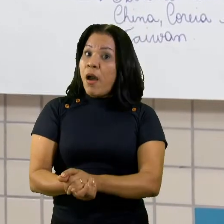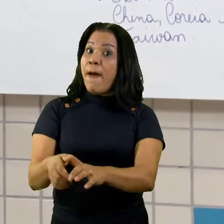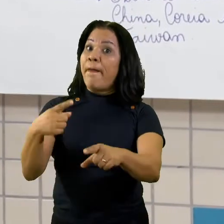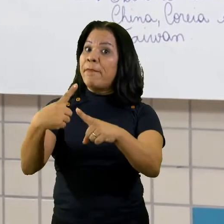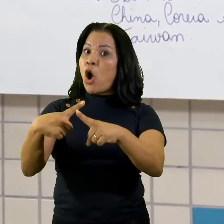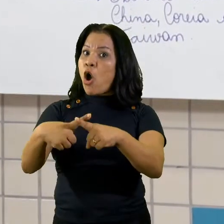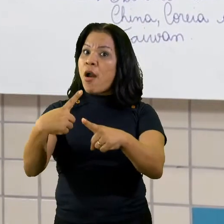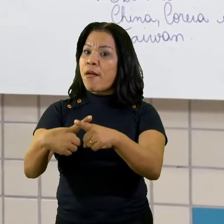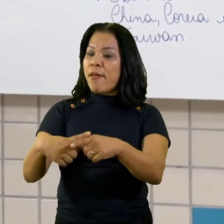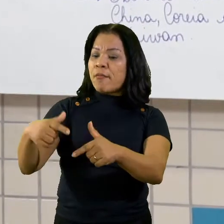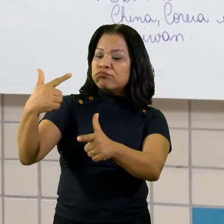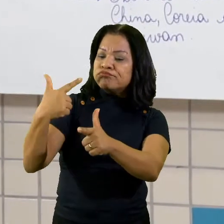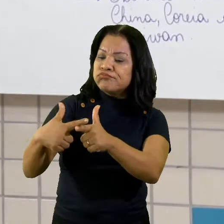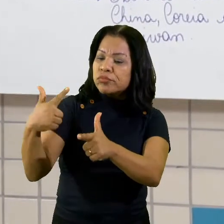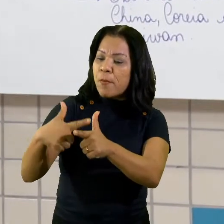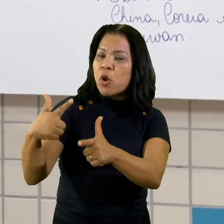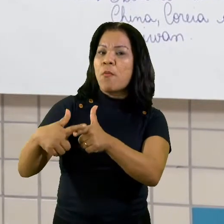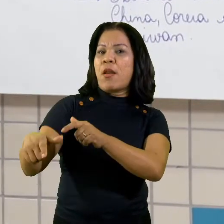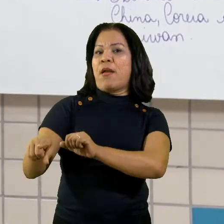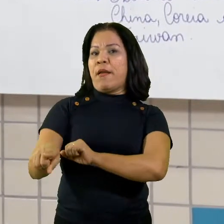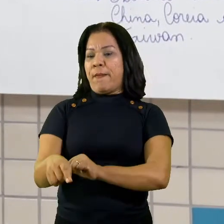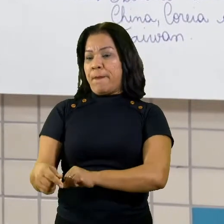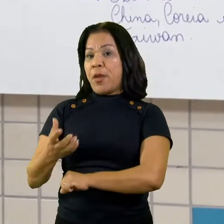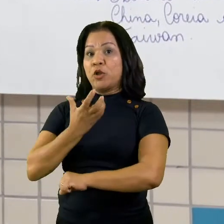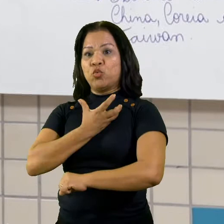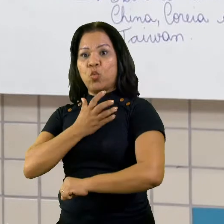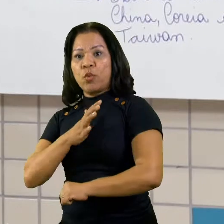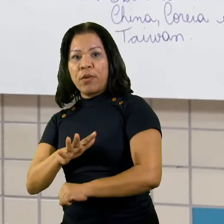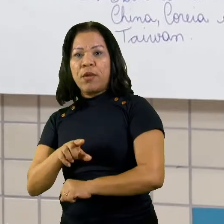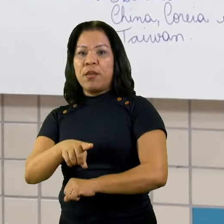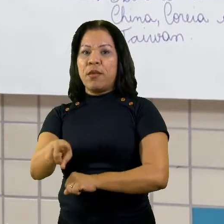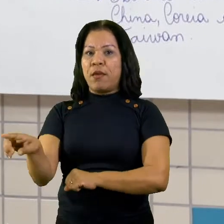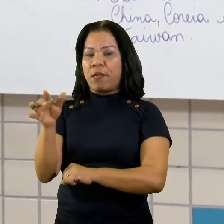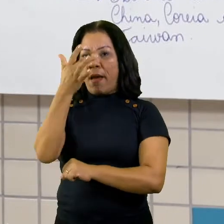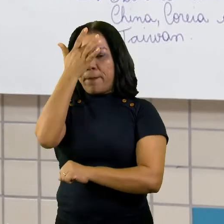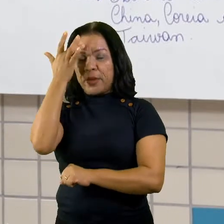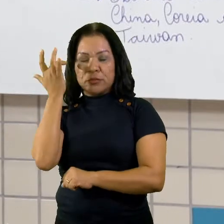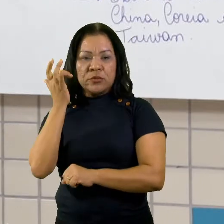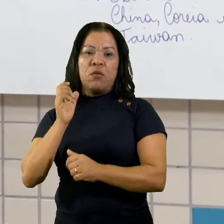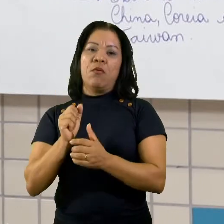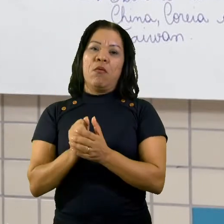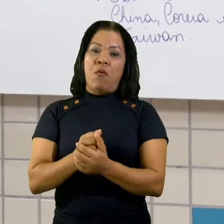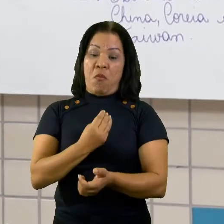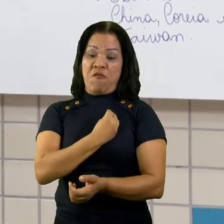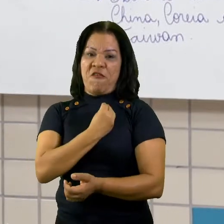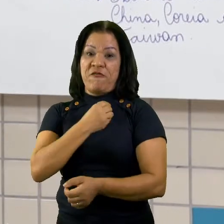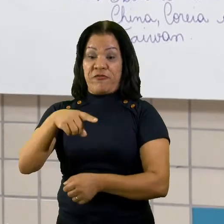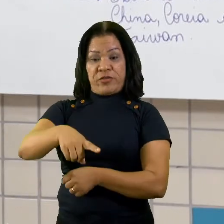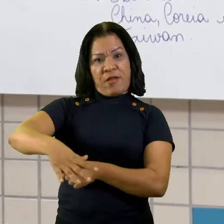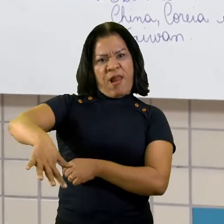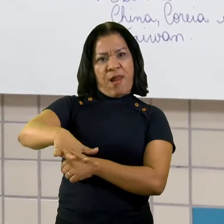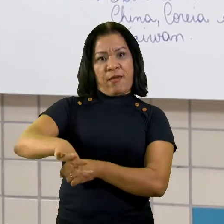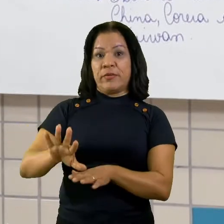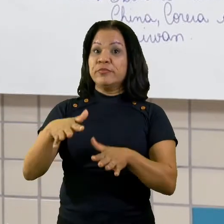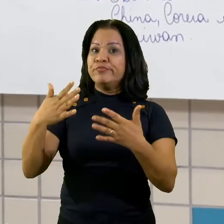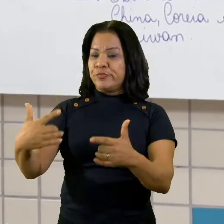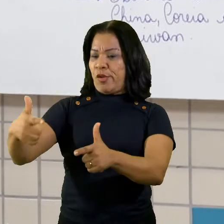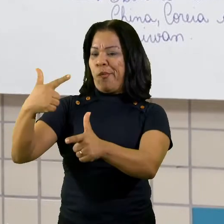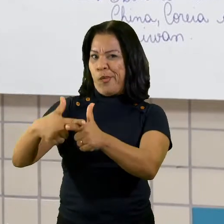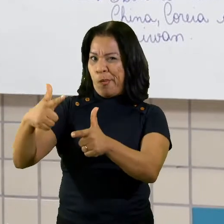com a Turquia. Na Turquia eles não podem falar o idioma deles, então é bem restrito esse